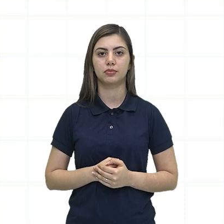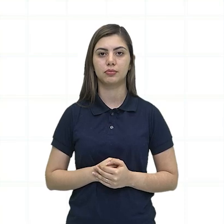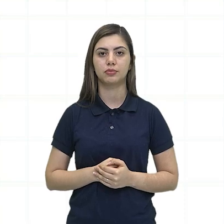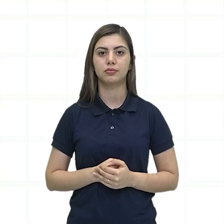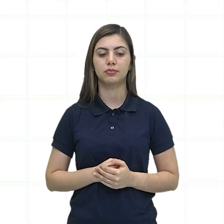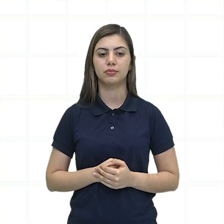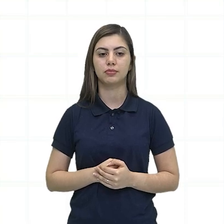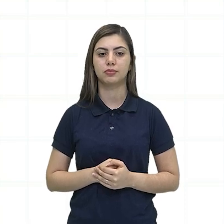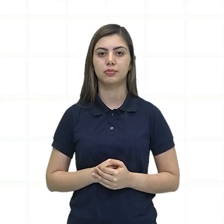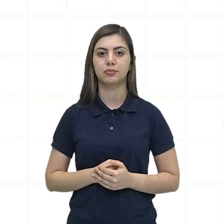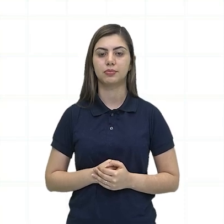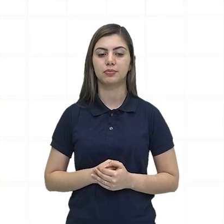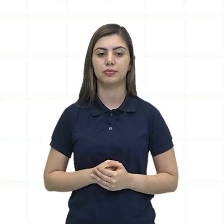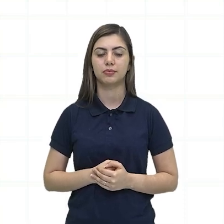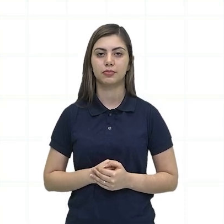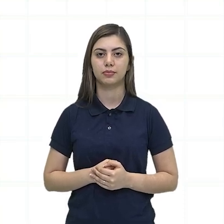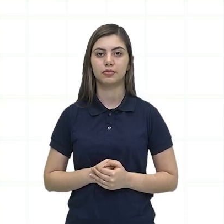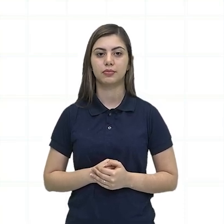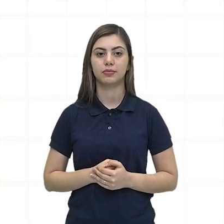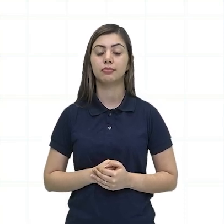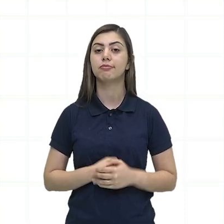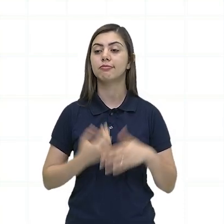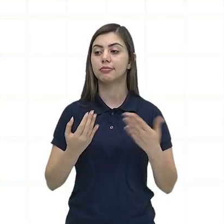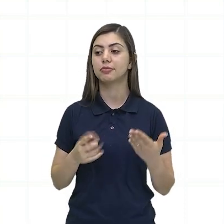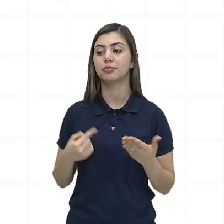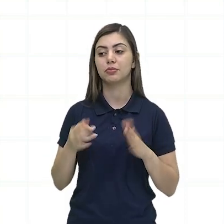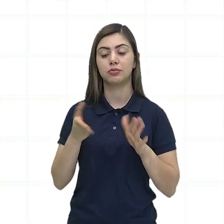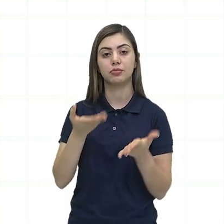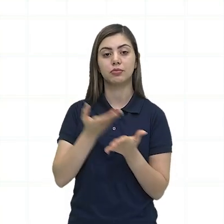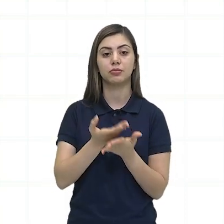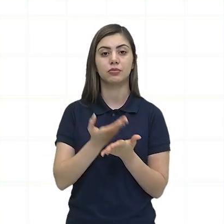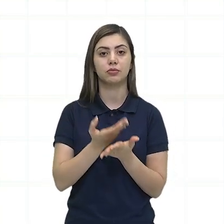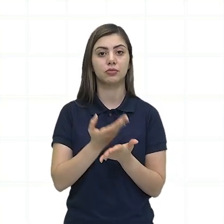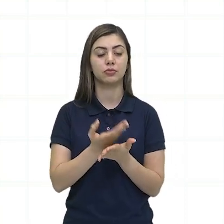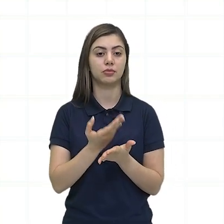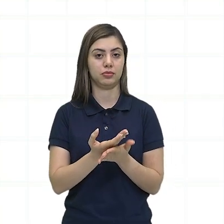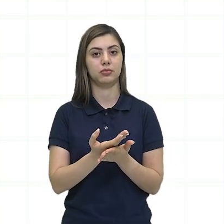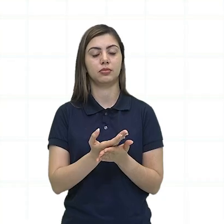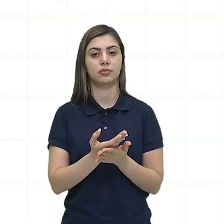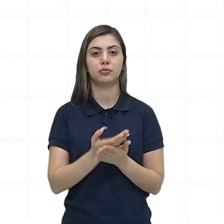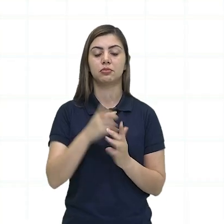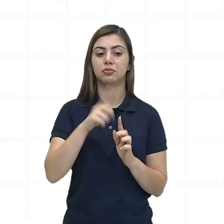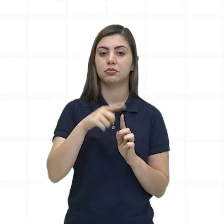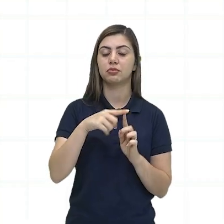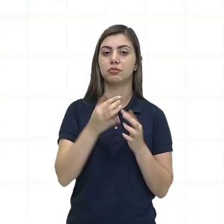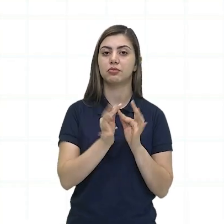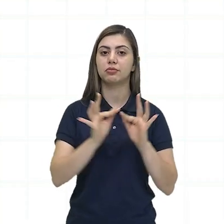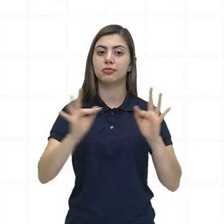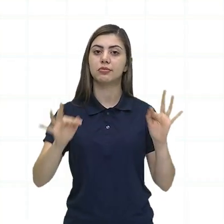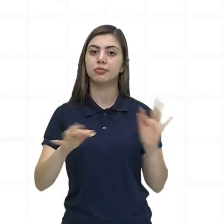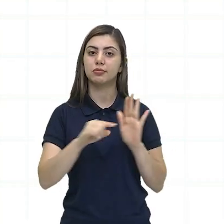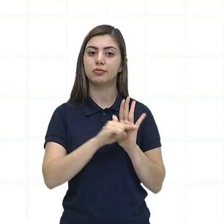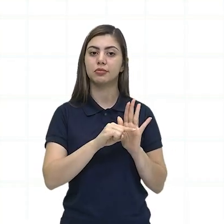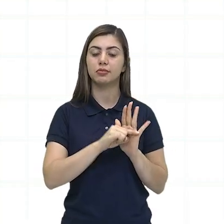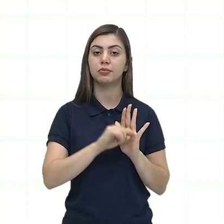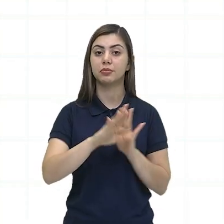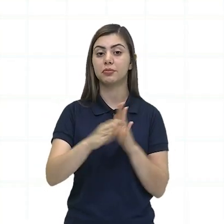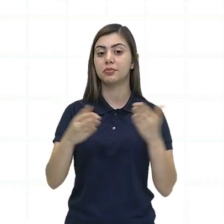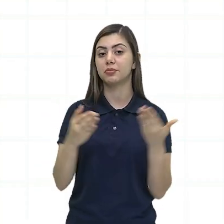Ok? Vamos adiante então. Vimos a forma negativa e agora temos aí a